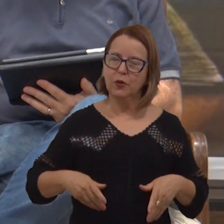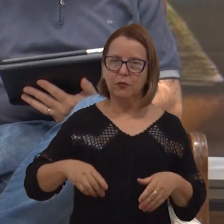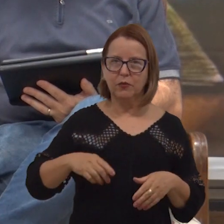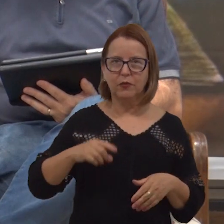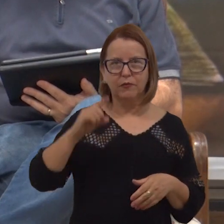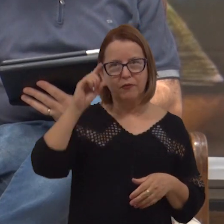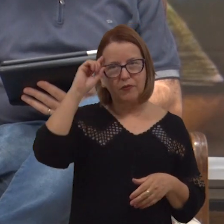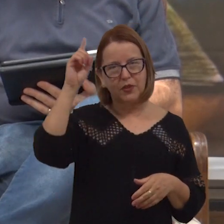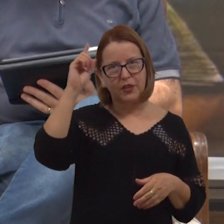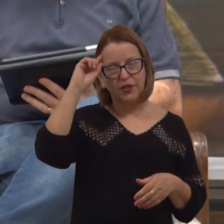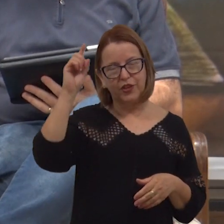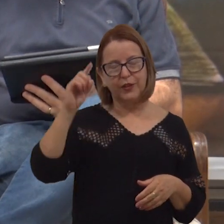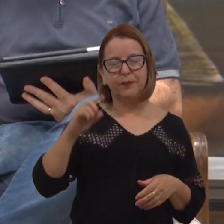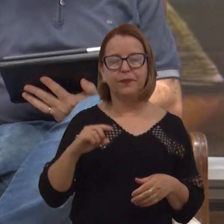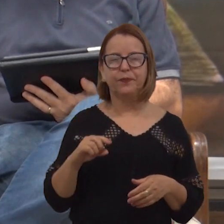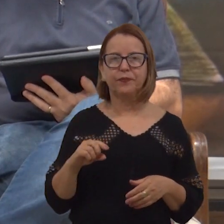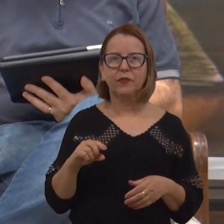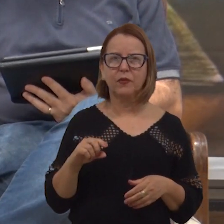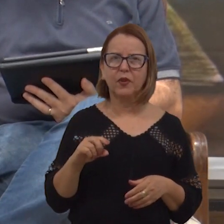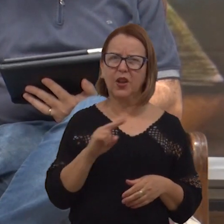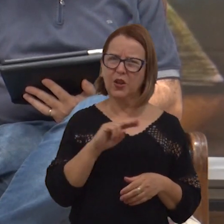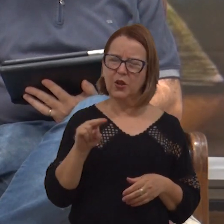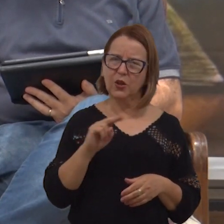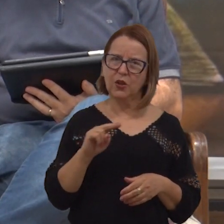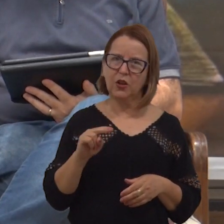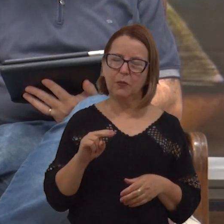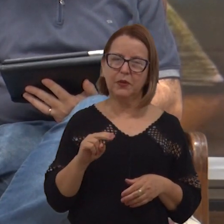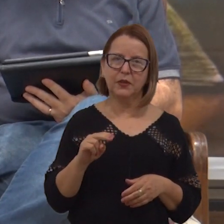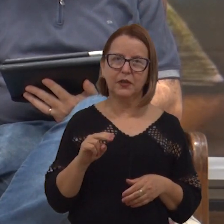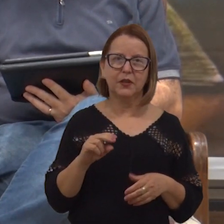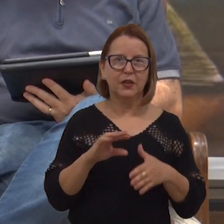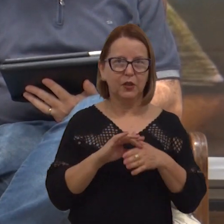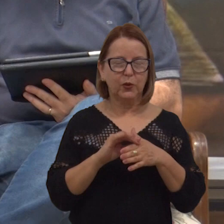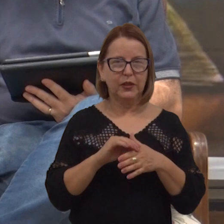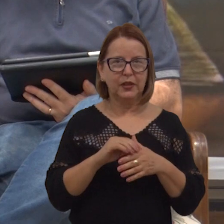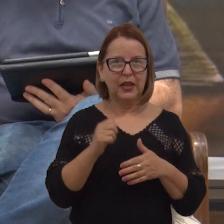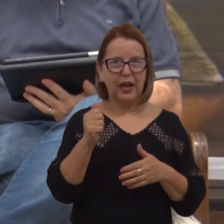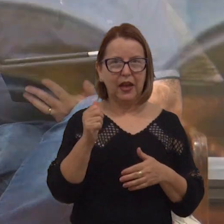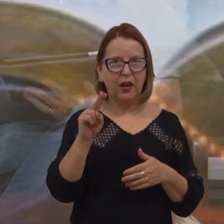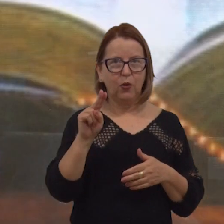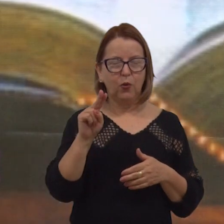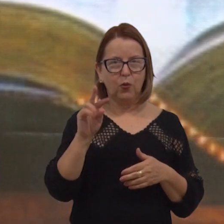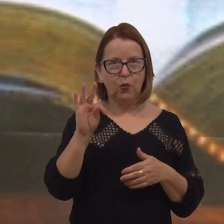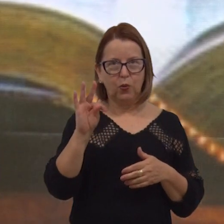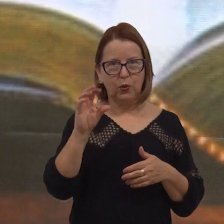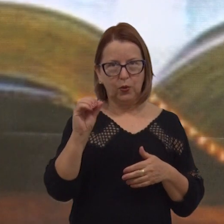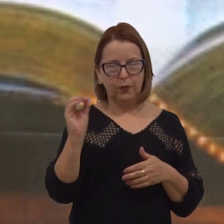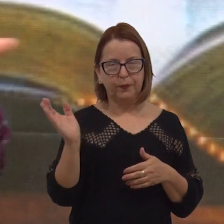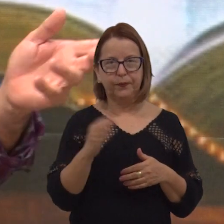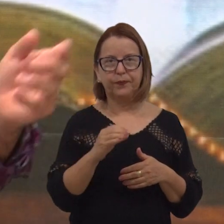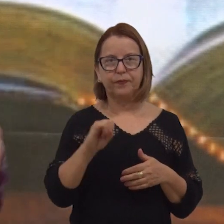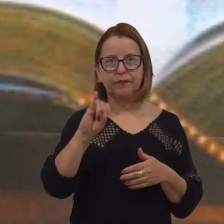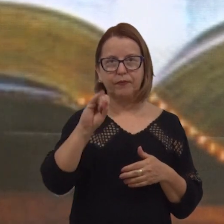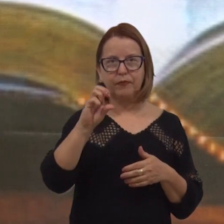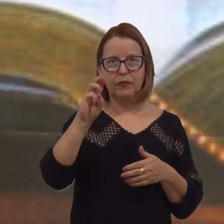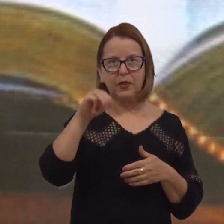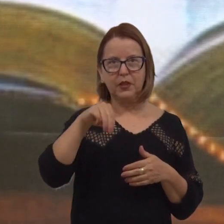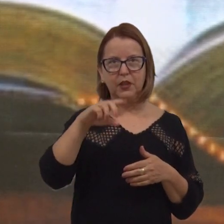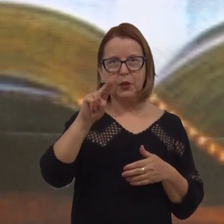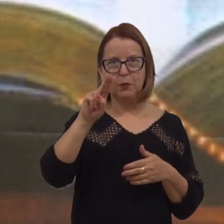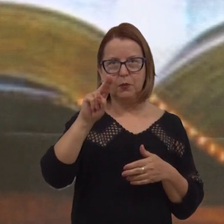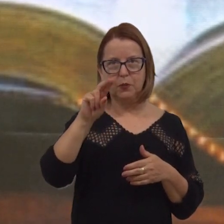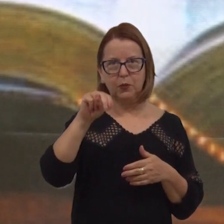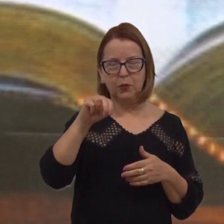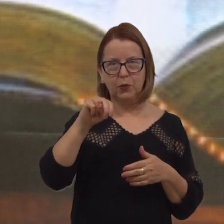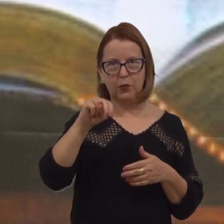dia após dia. As chamadas hoje, as doenças autoimunes. Existe, eu estava pesquisando isso agora à